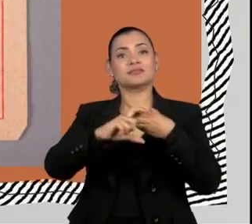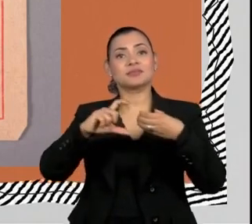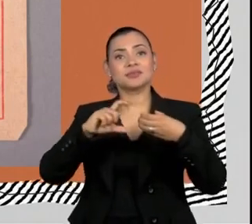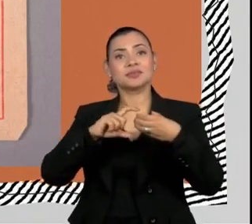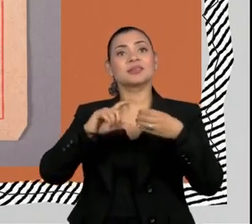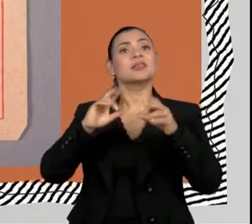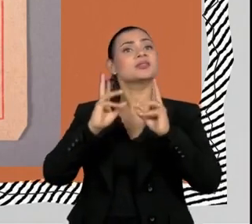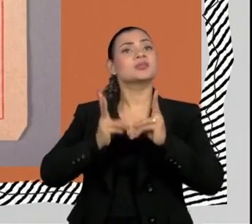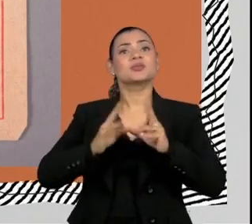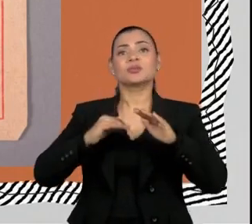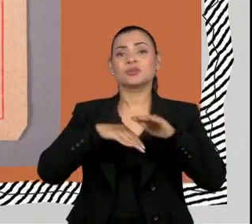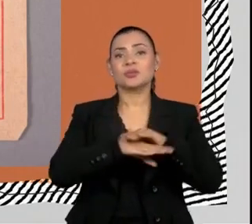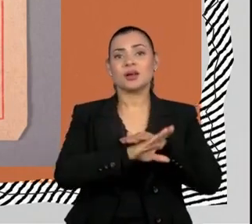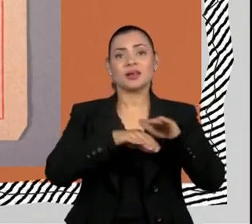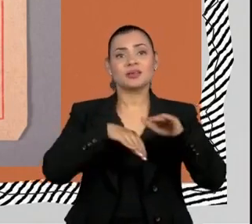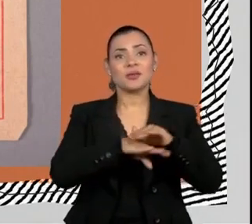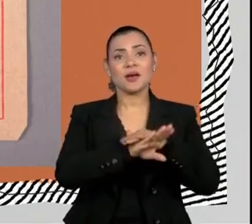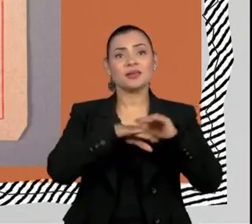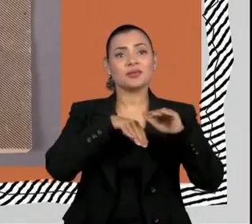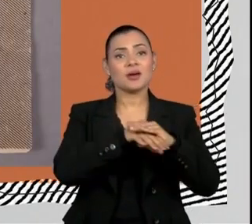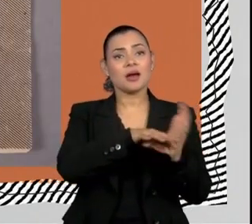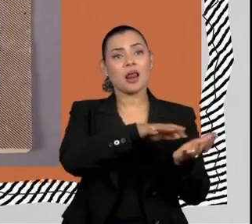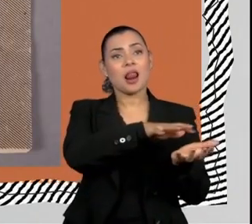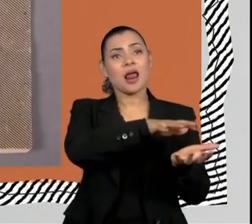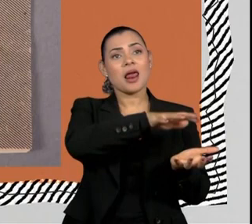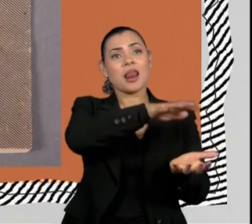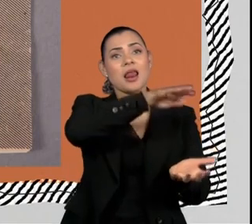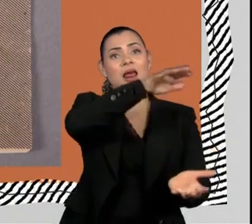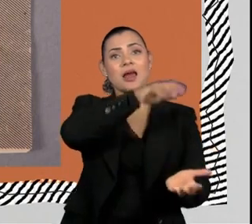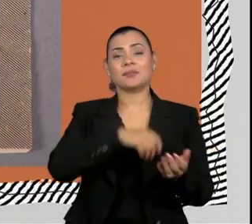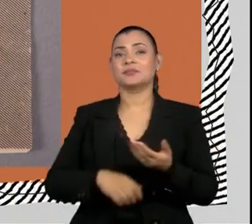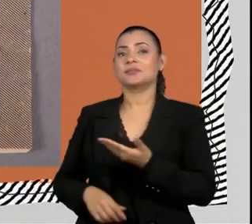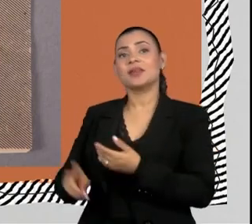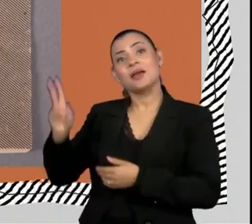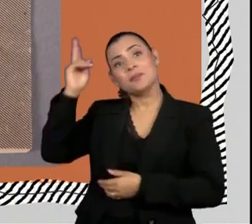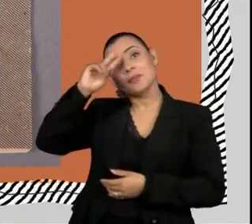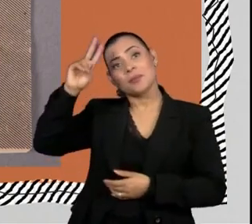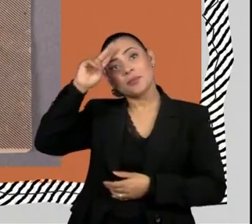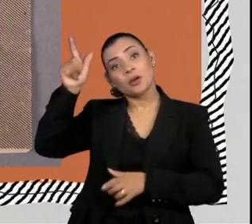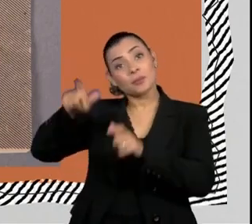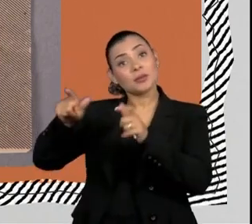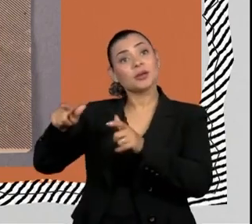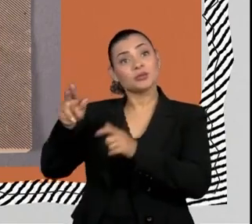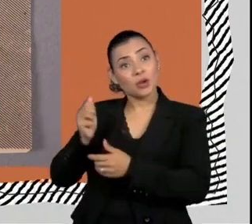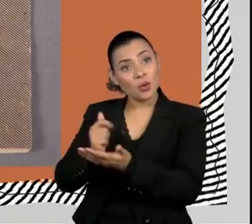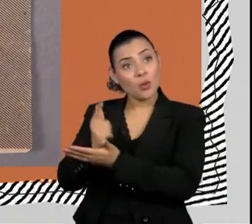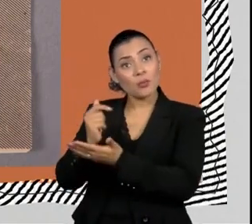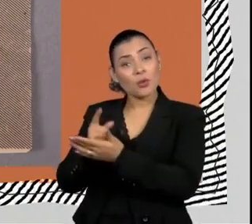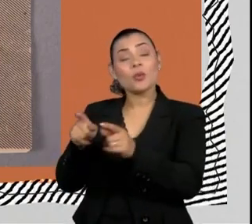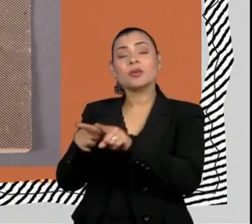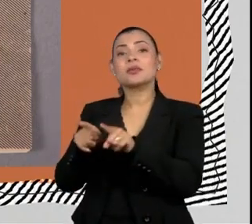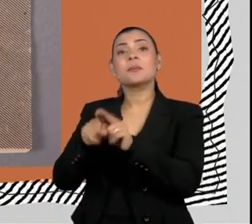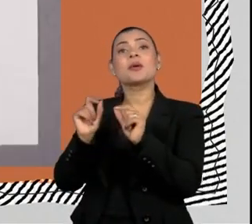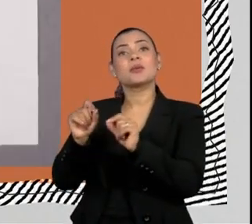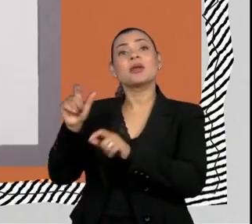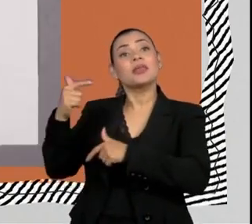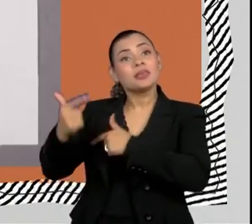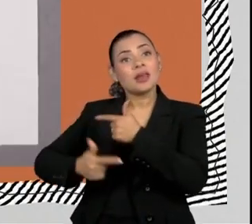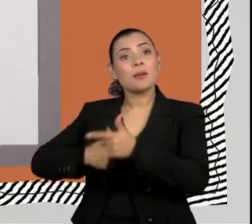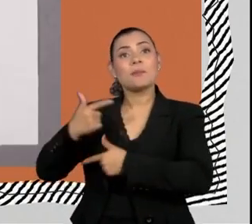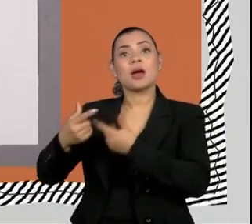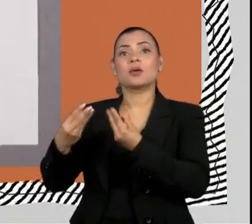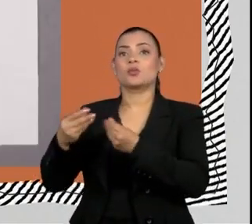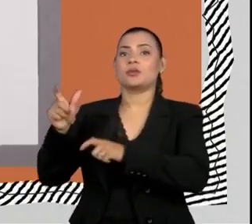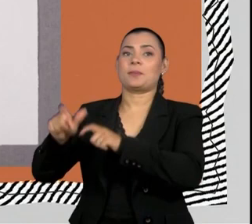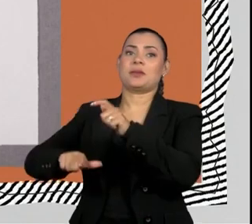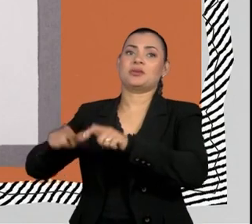esses rótulos. E esses rótulos são muitas coisas. Eles são a memória de quem consumiu tudo aquilo, mas eles também são o trabalho